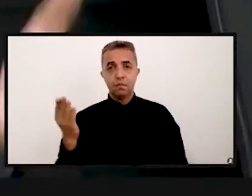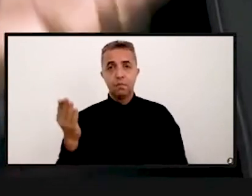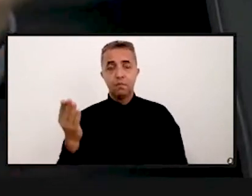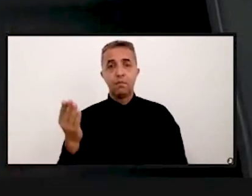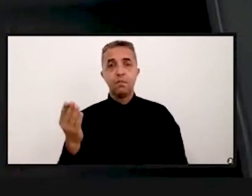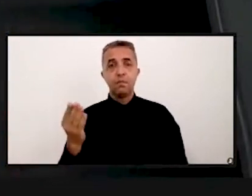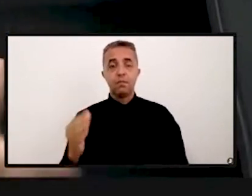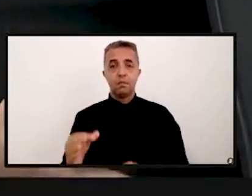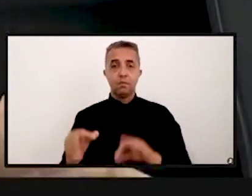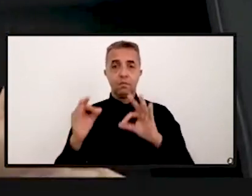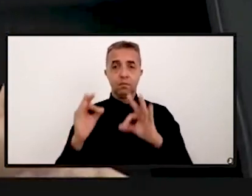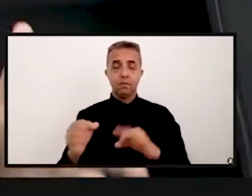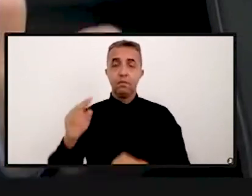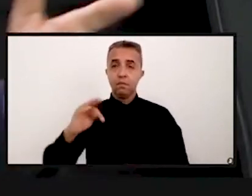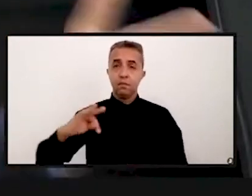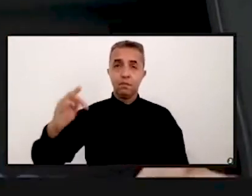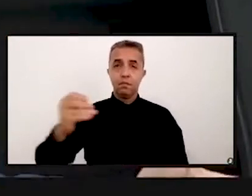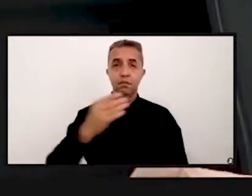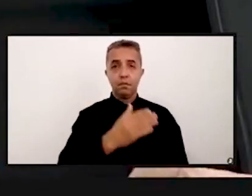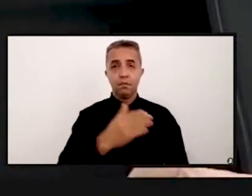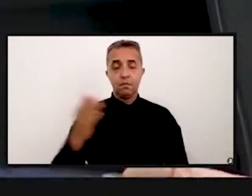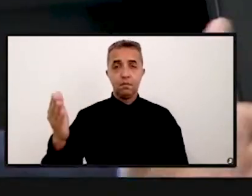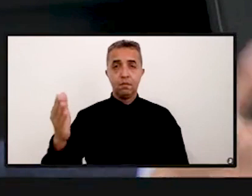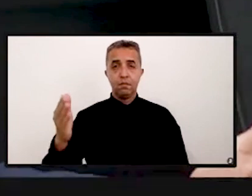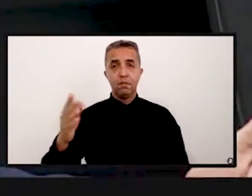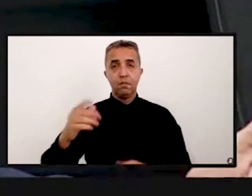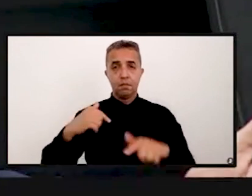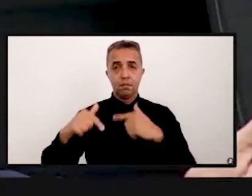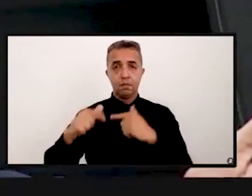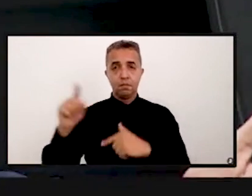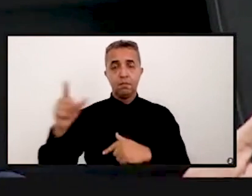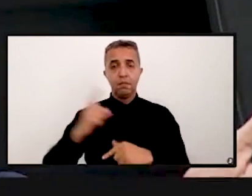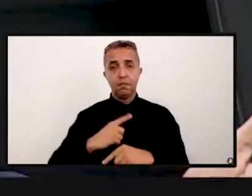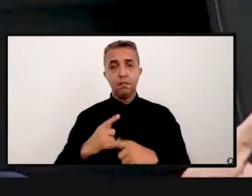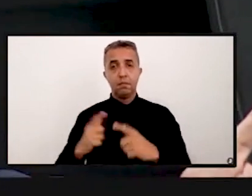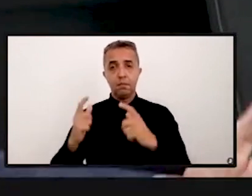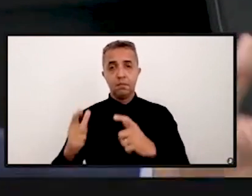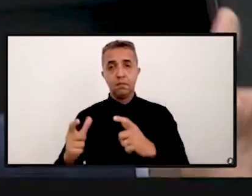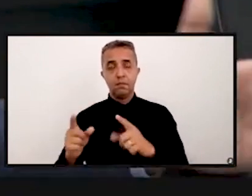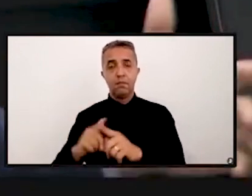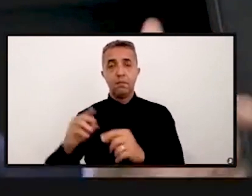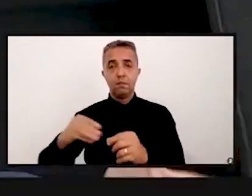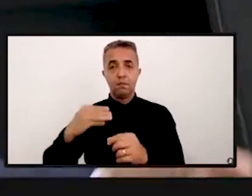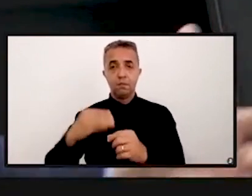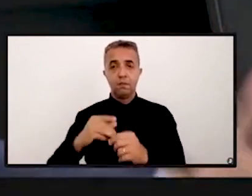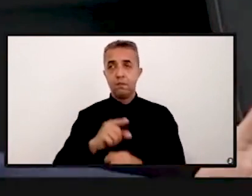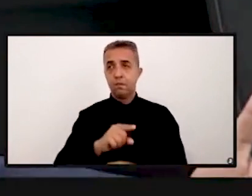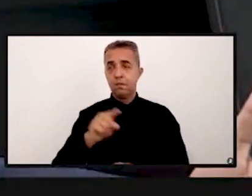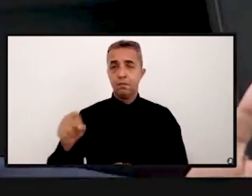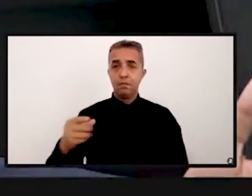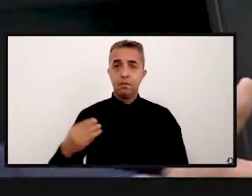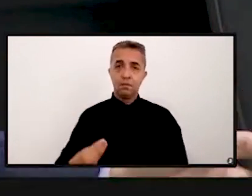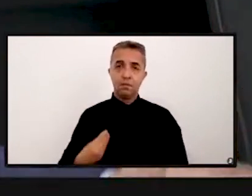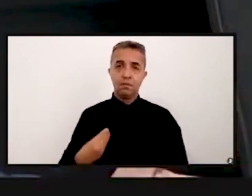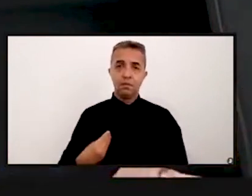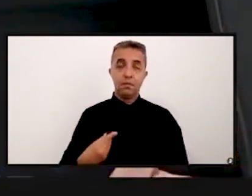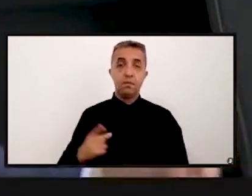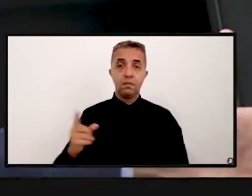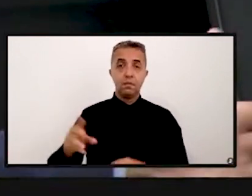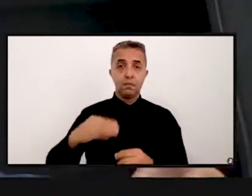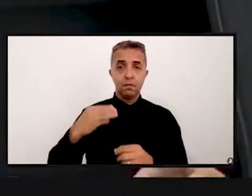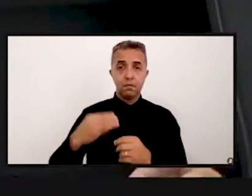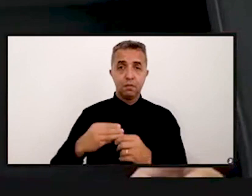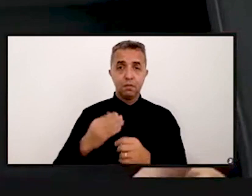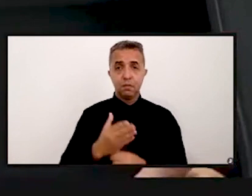absoluta que todos os deputados que estão lá, eles têm uma residência e têm um município que eles estão presentes, né? E com certeza esse município foi atendido